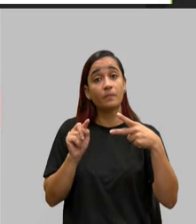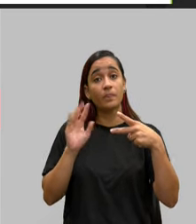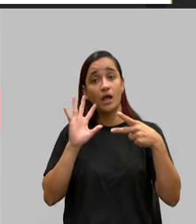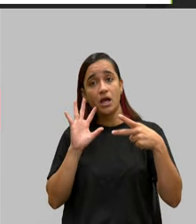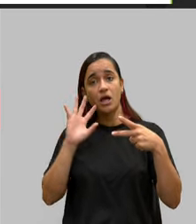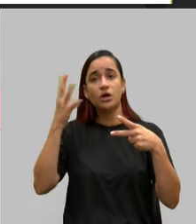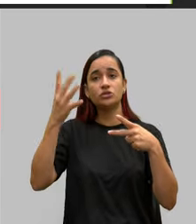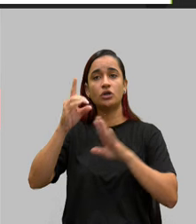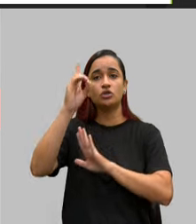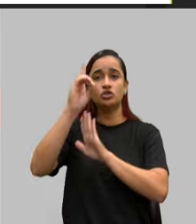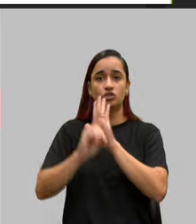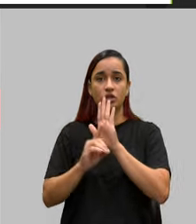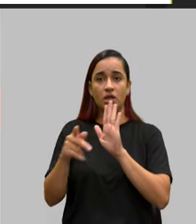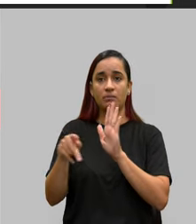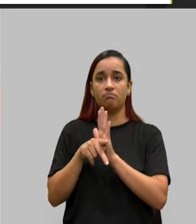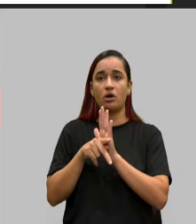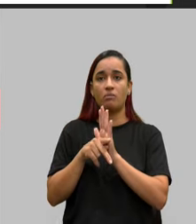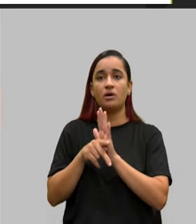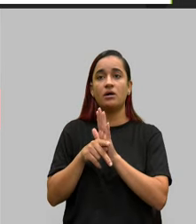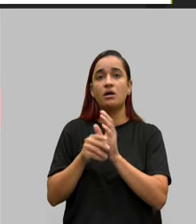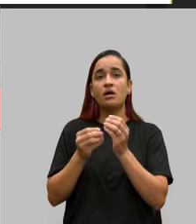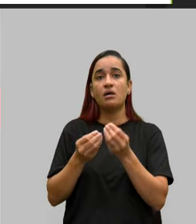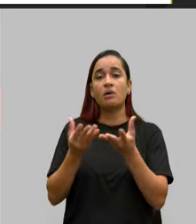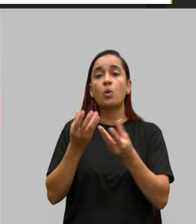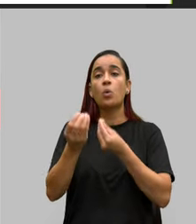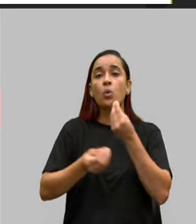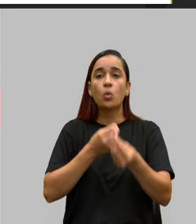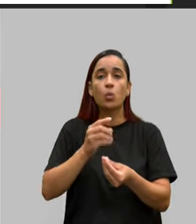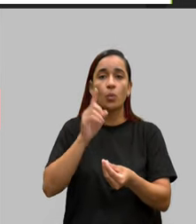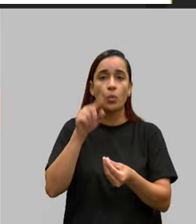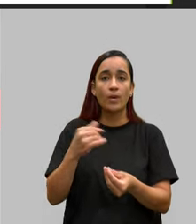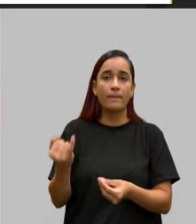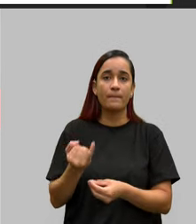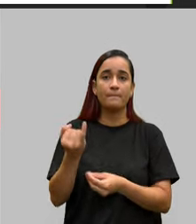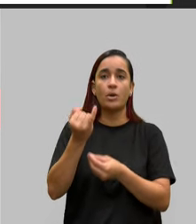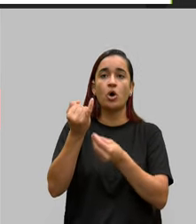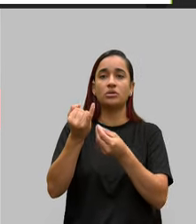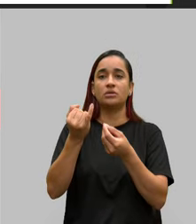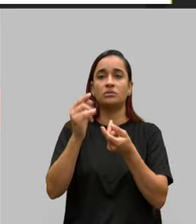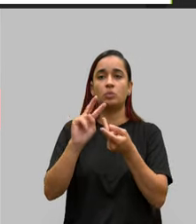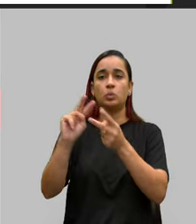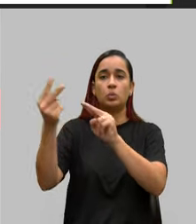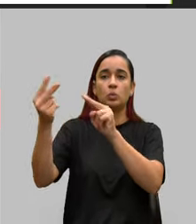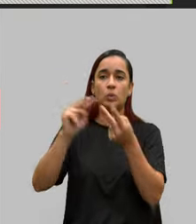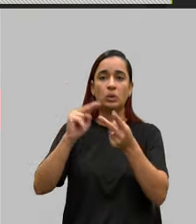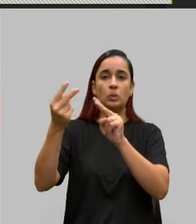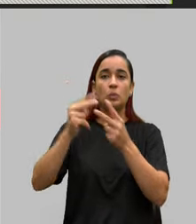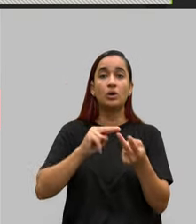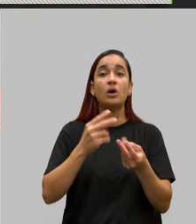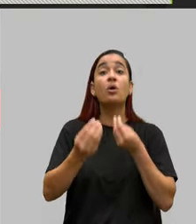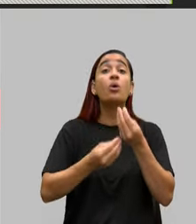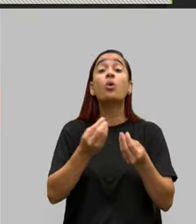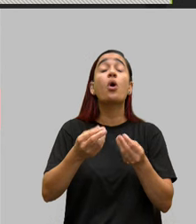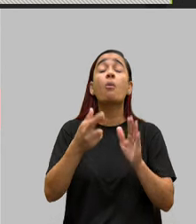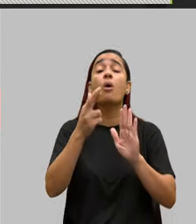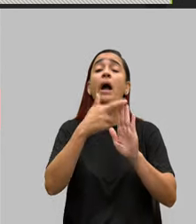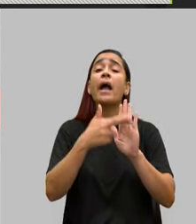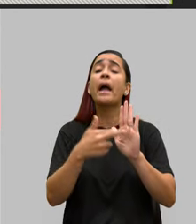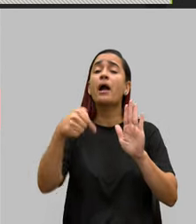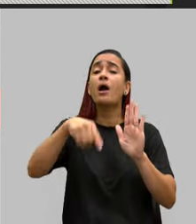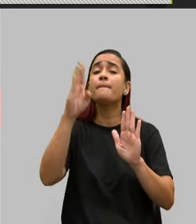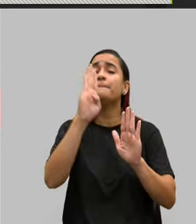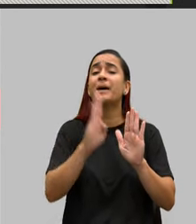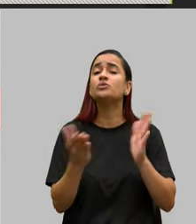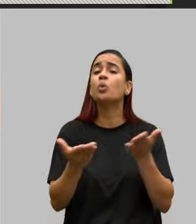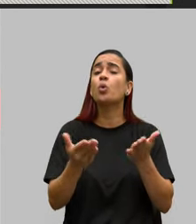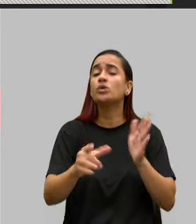colegiada que estabelece como importa em que pé que tá essa regulamentação no Brasil hoje olha aí Isso aí